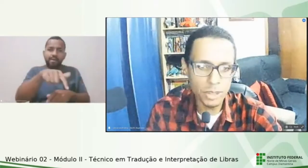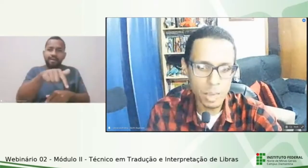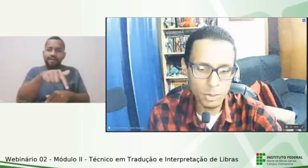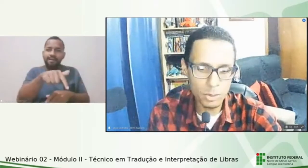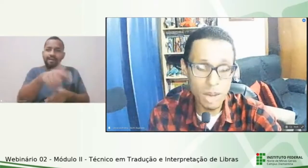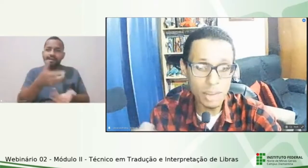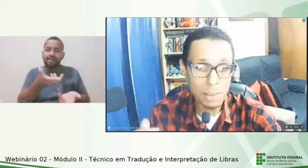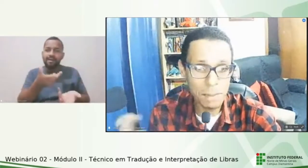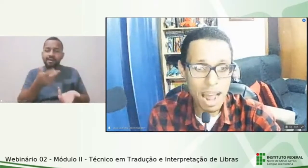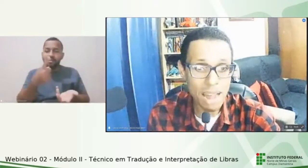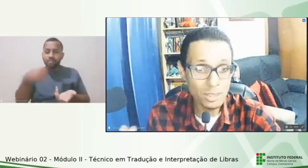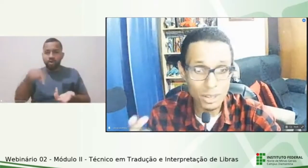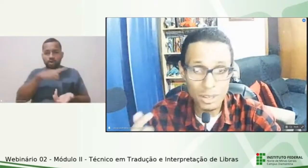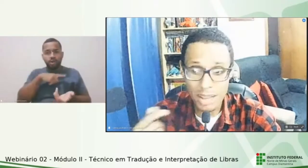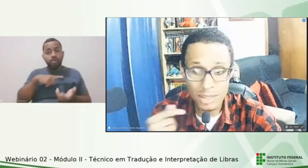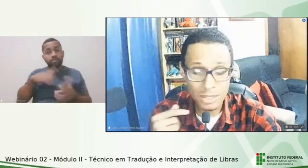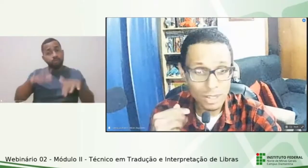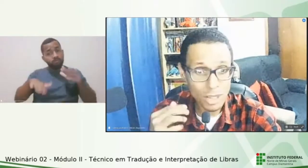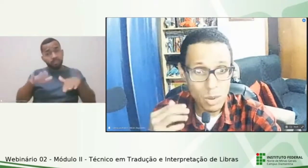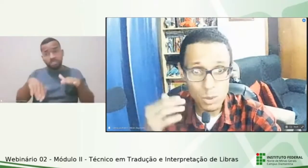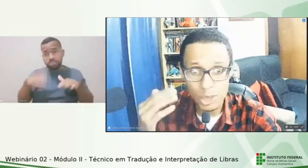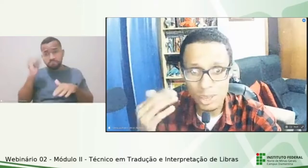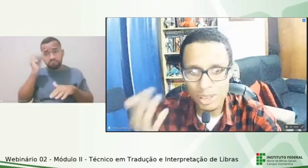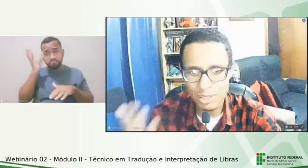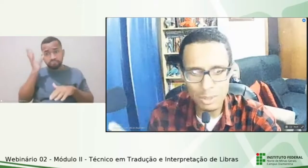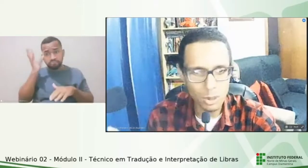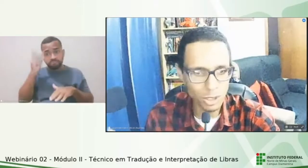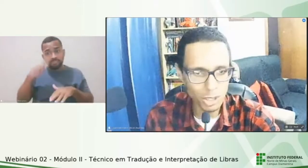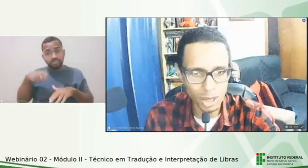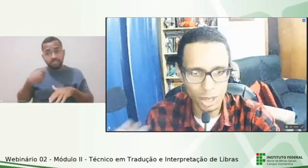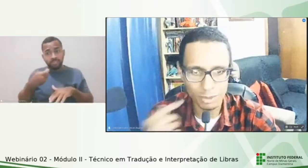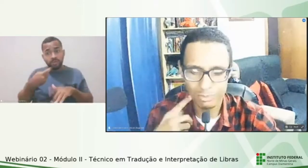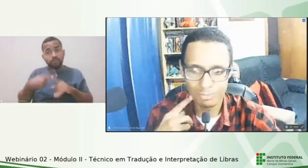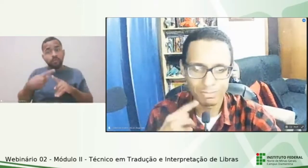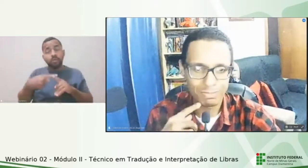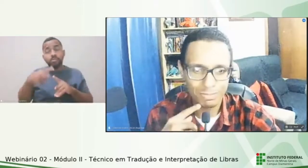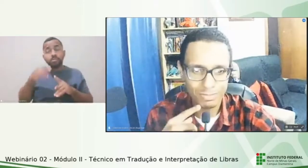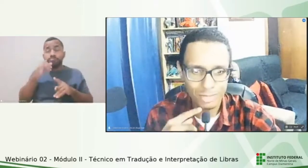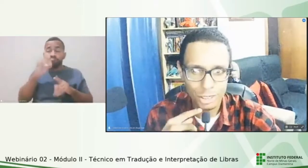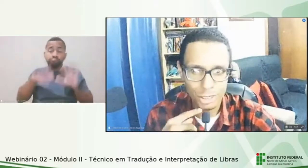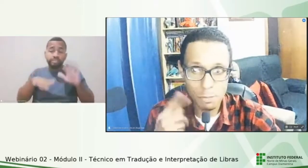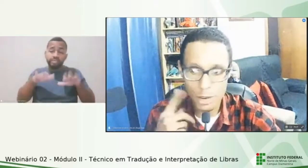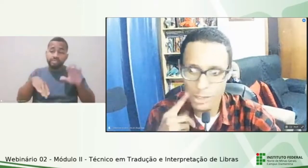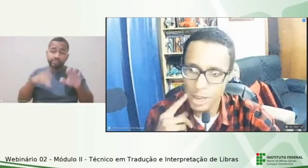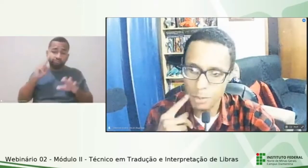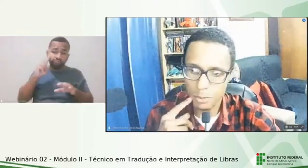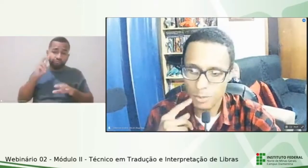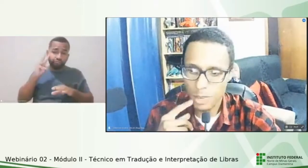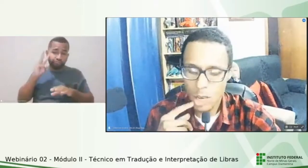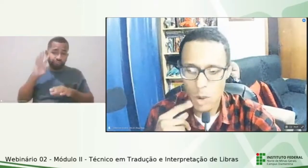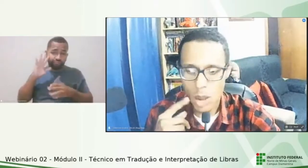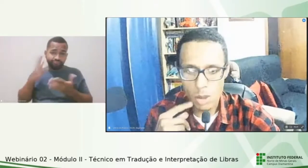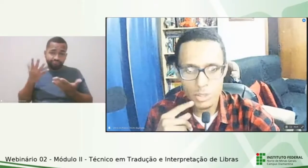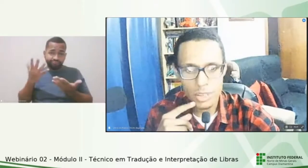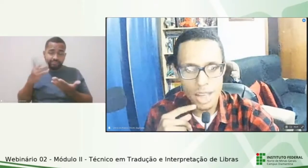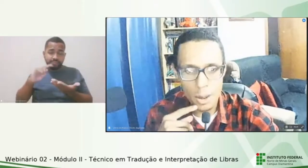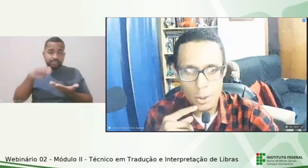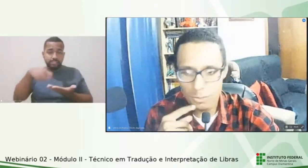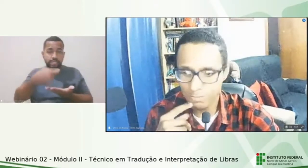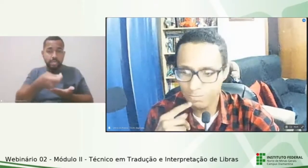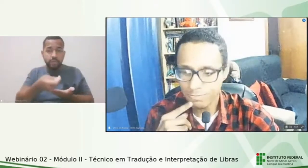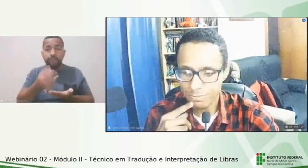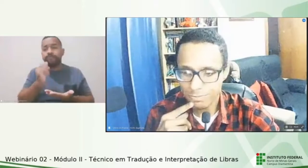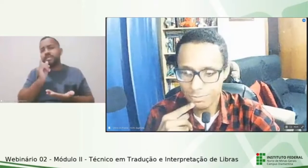Nós podemos não lembrar de sinais que a gente não utiliza no cotidiano. Né? Por exemplo, qual é o